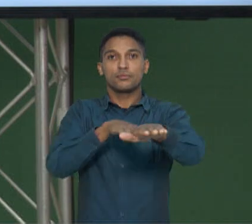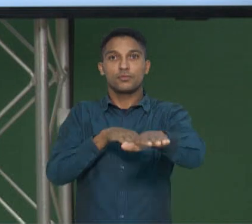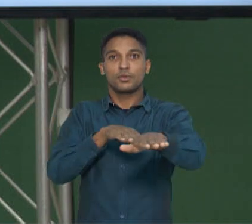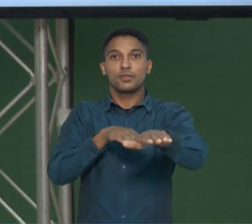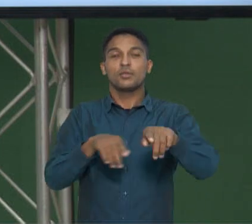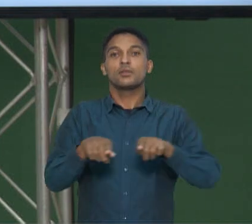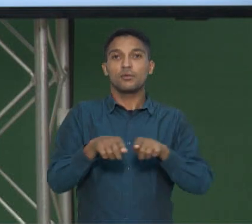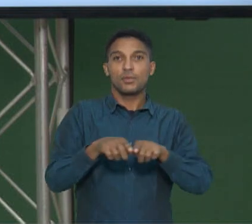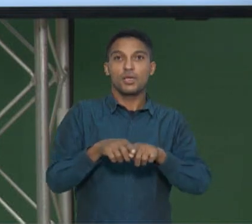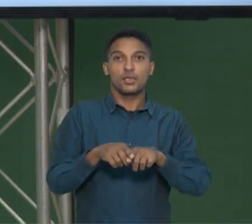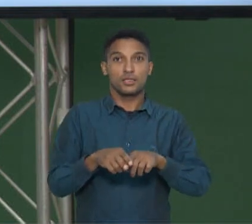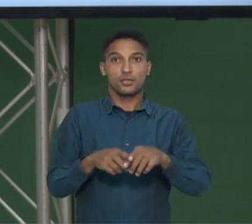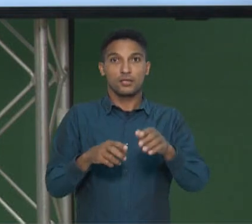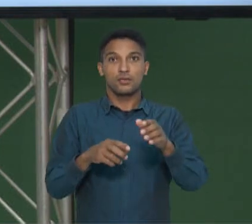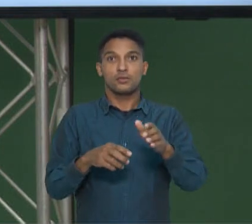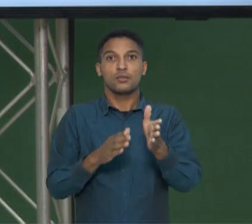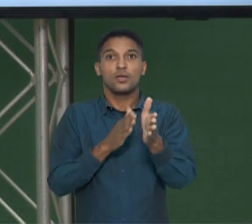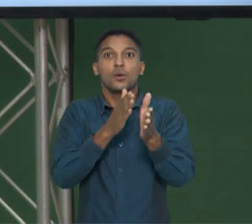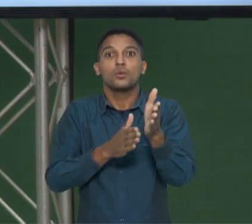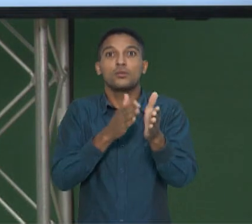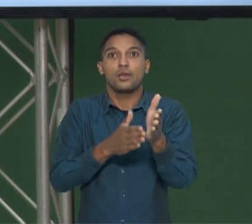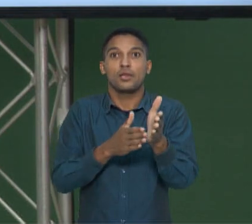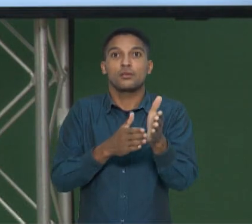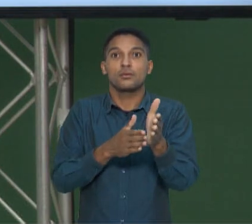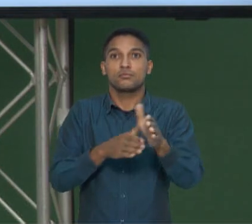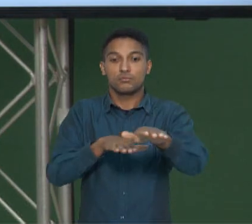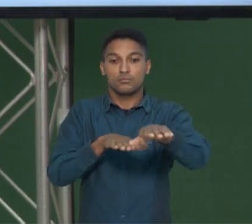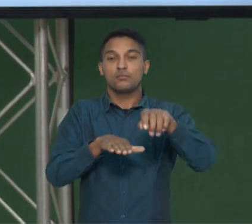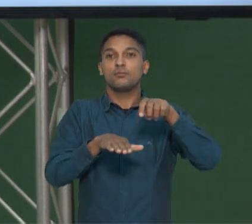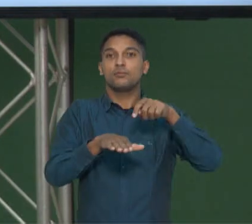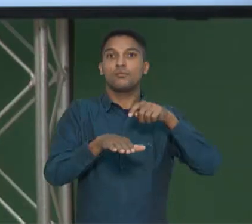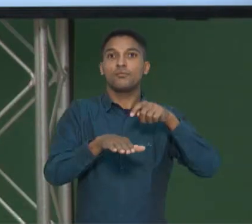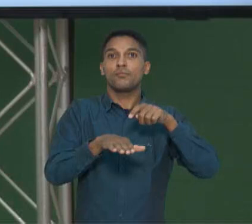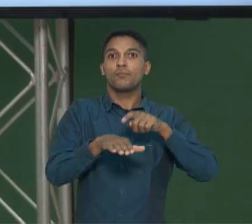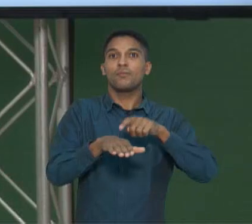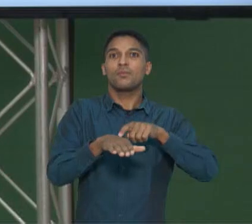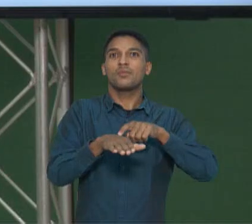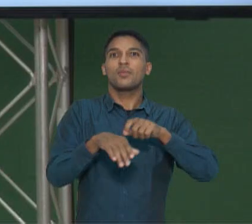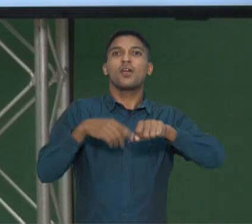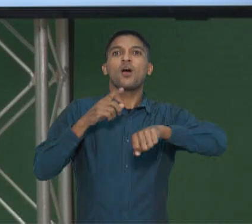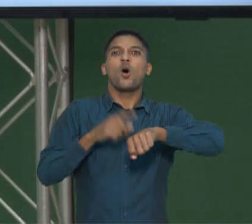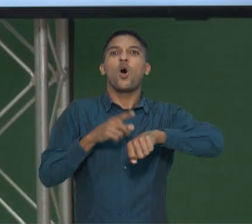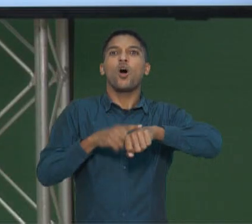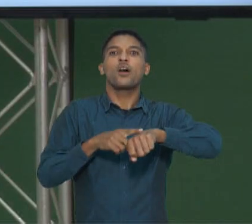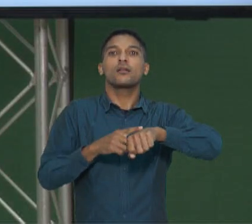ao horário, para tal localidade, né? Então, não como uma resposta, e sim